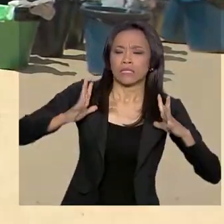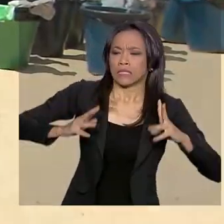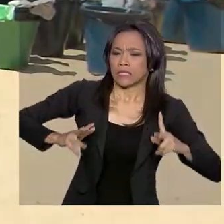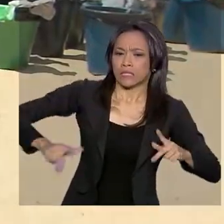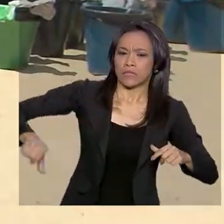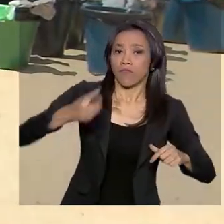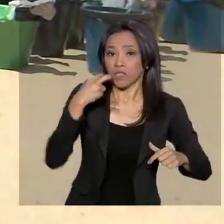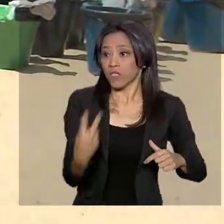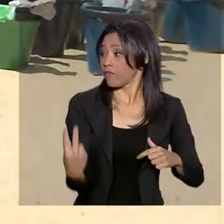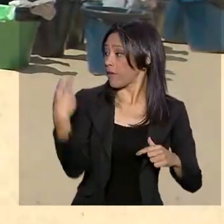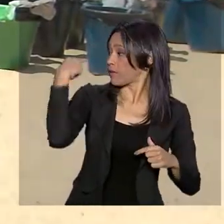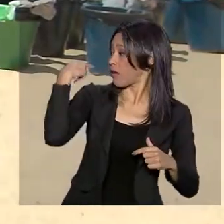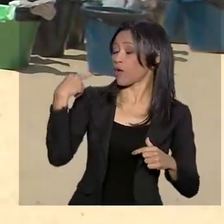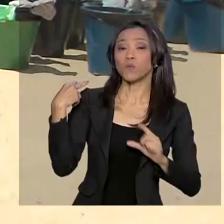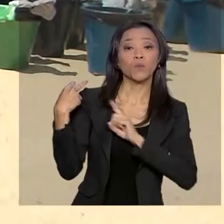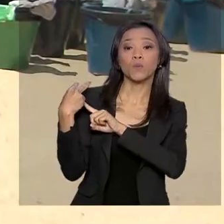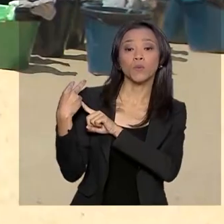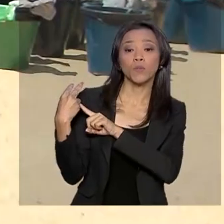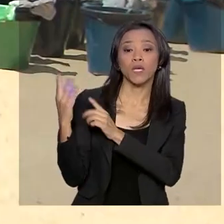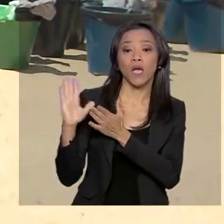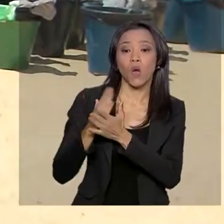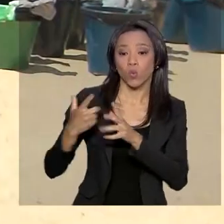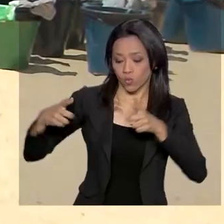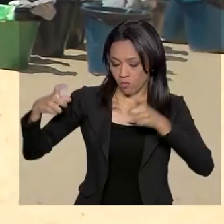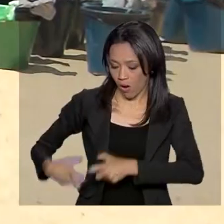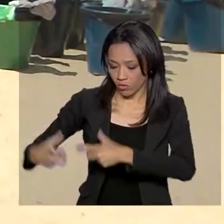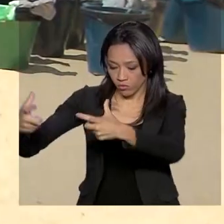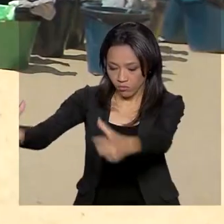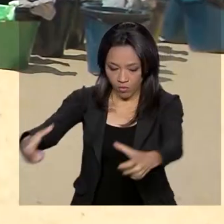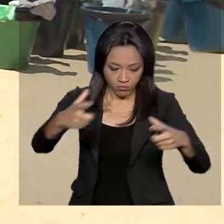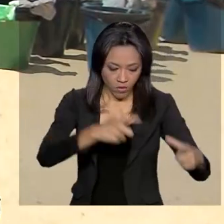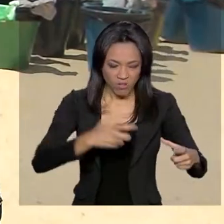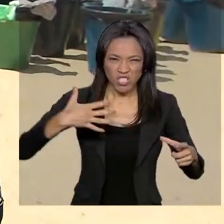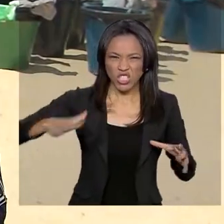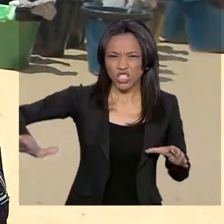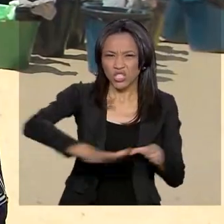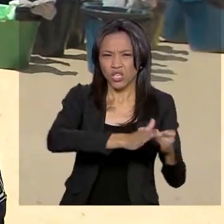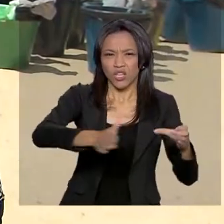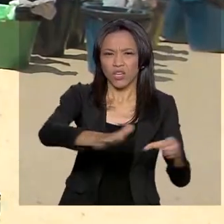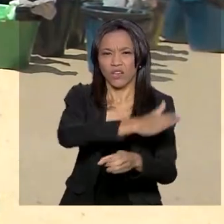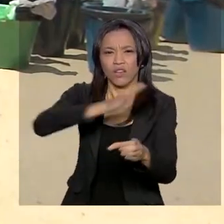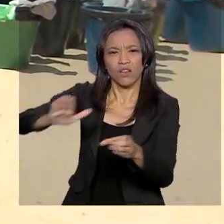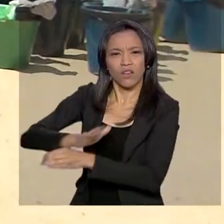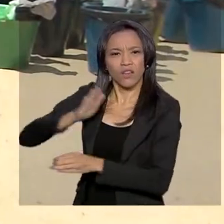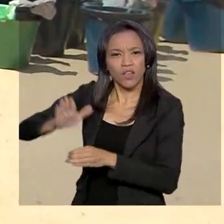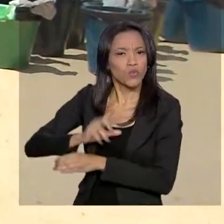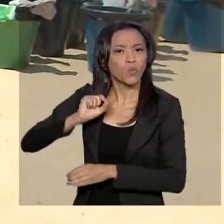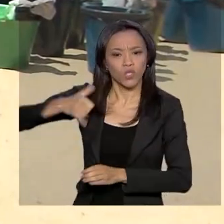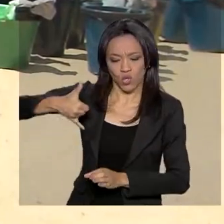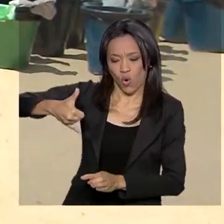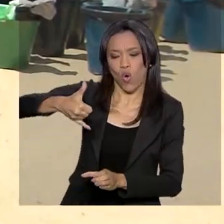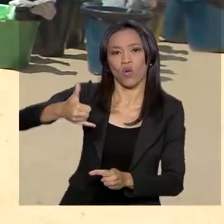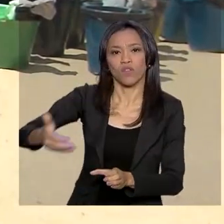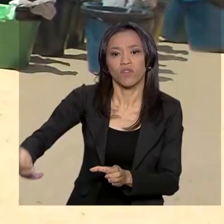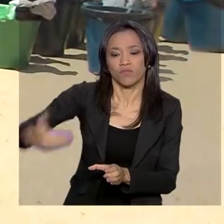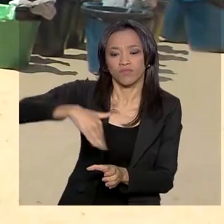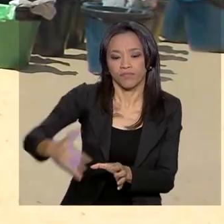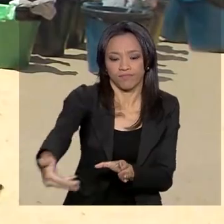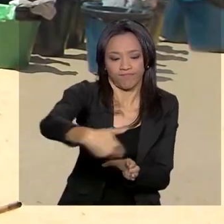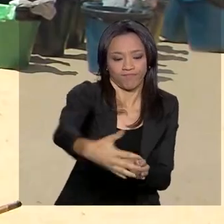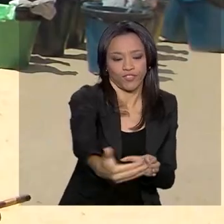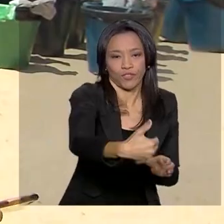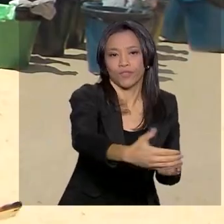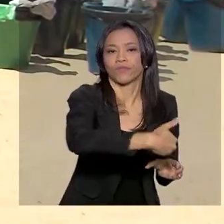atrás a gente pode ver alguns baldes que já estão cheios de óleo que foram retirados a sair da água do mar a